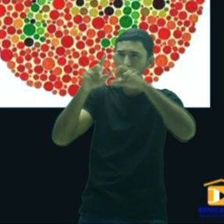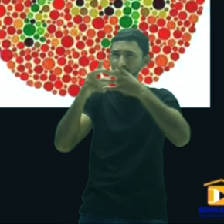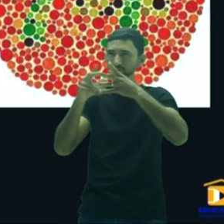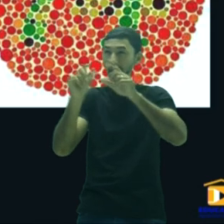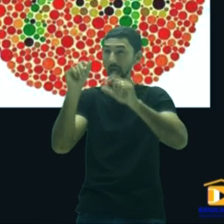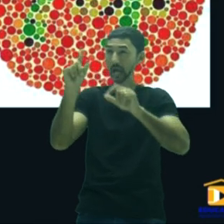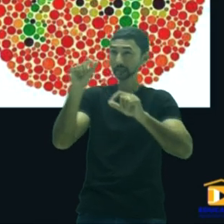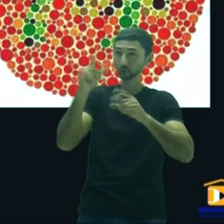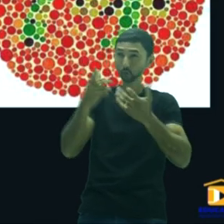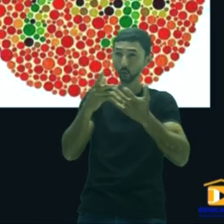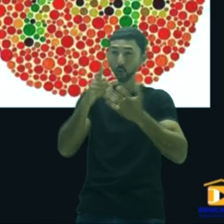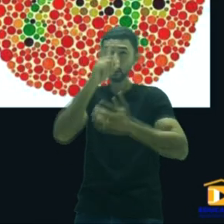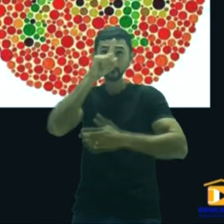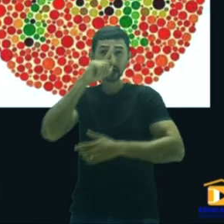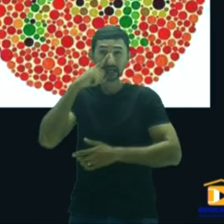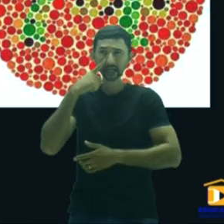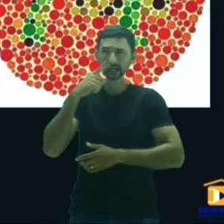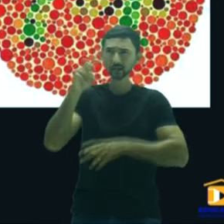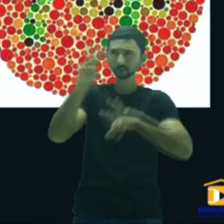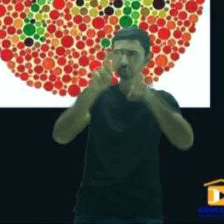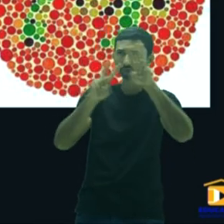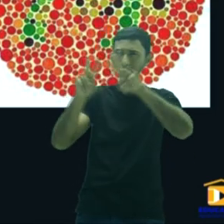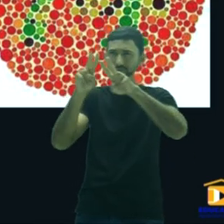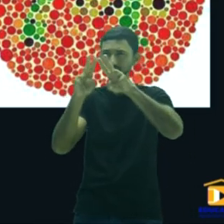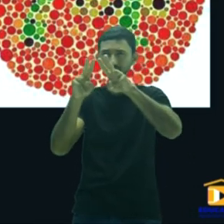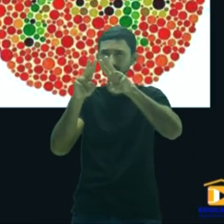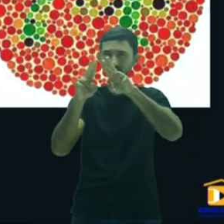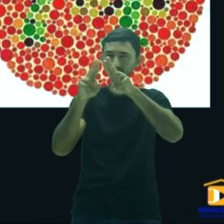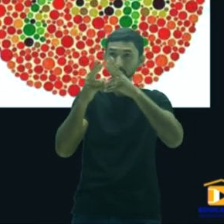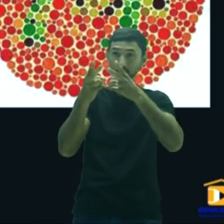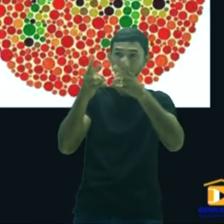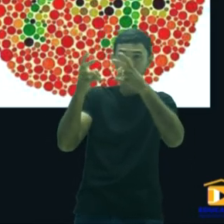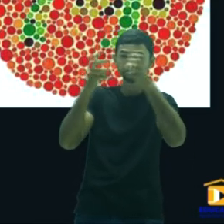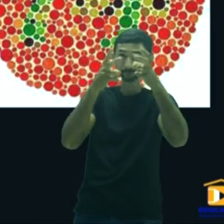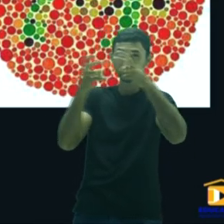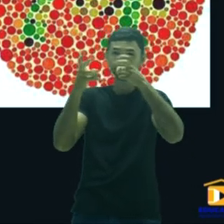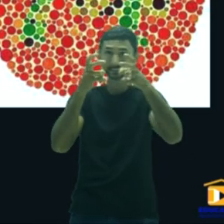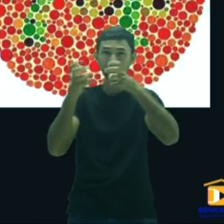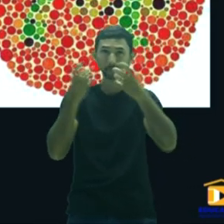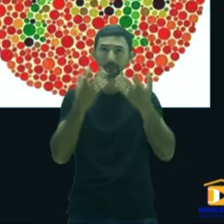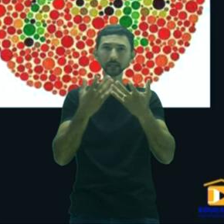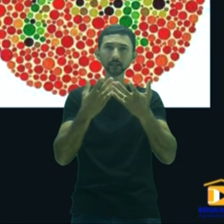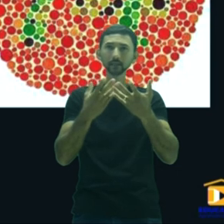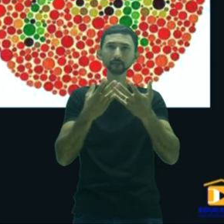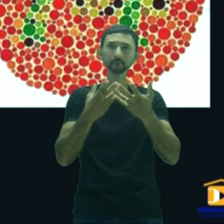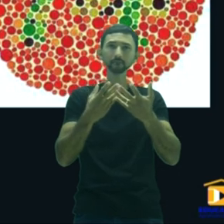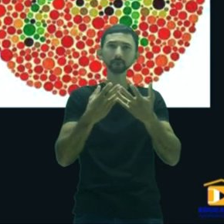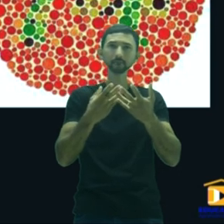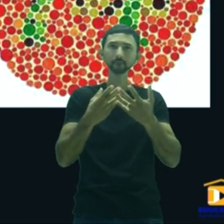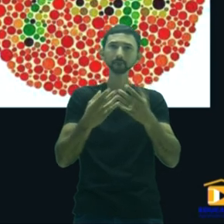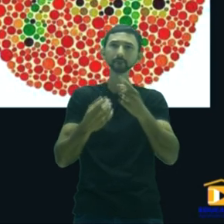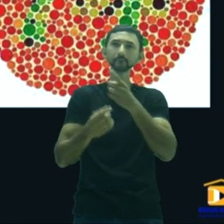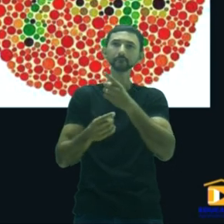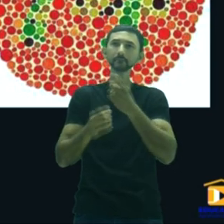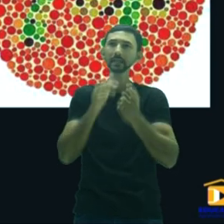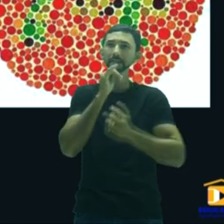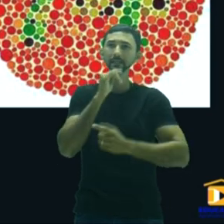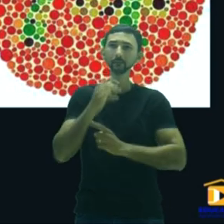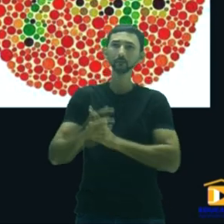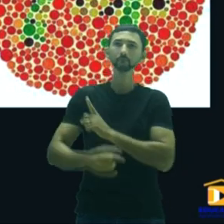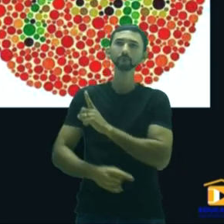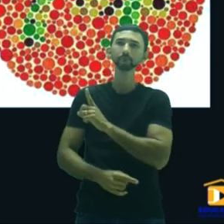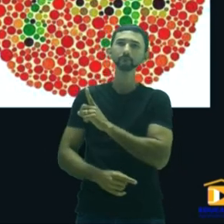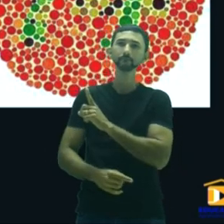o amarelo. Ele não conseguiria ver aí na tela que aí tem um número 74. Né? Ele